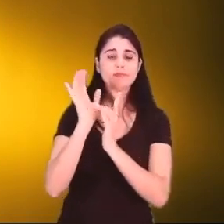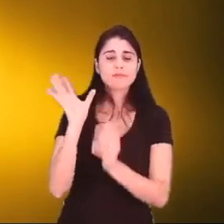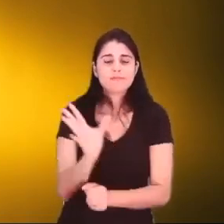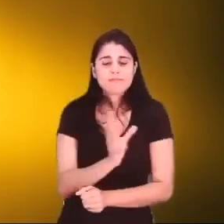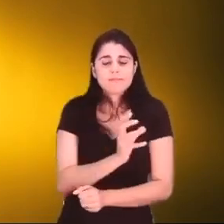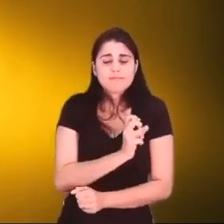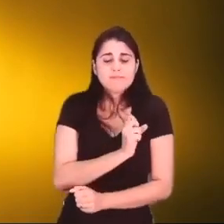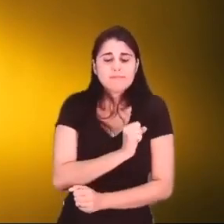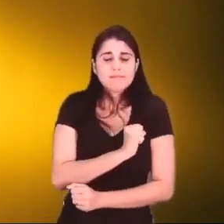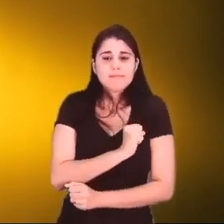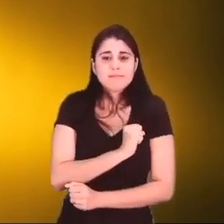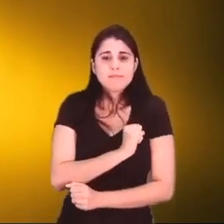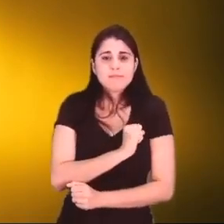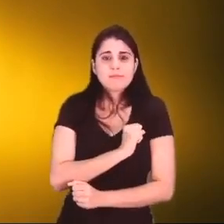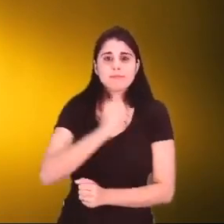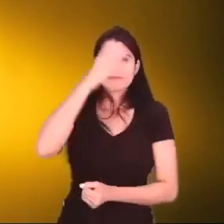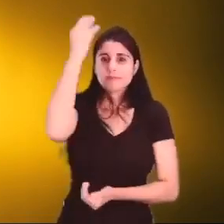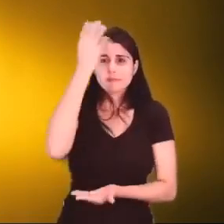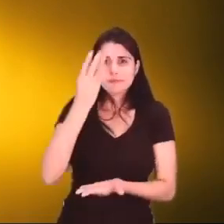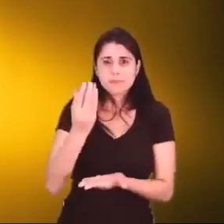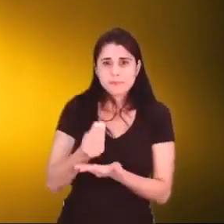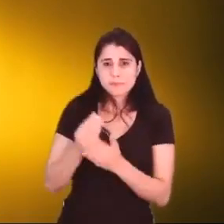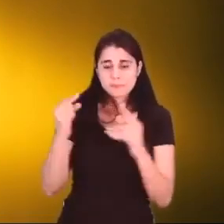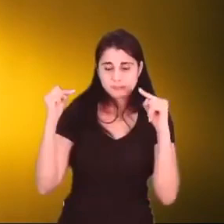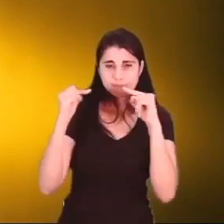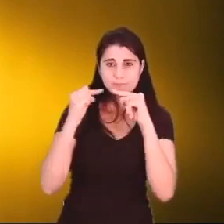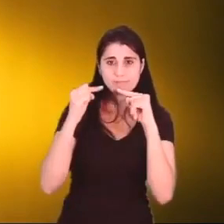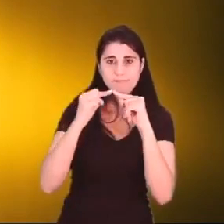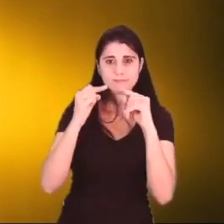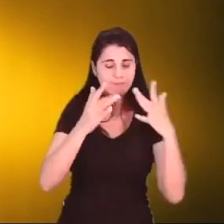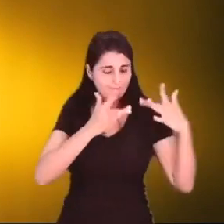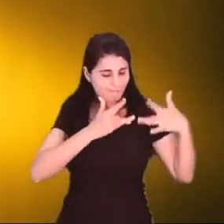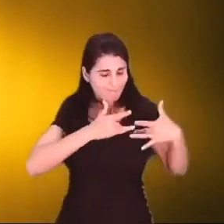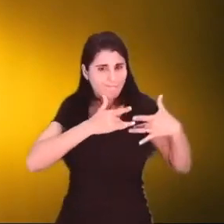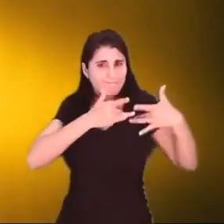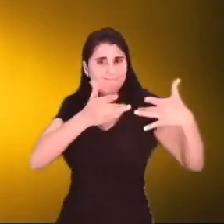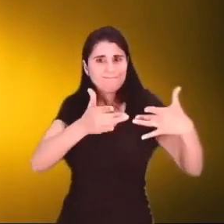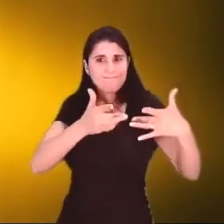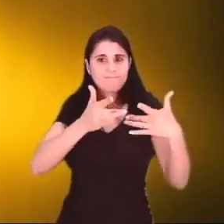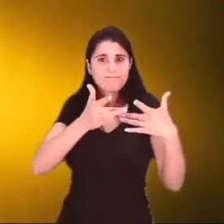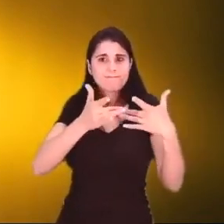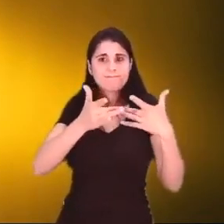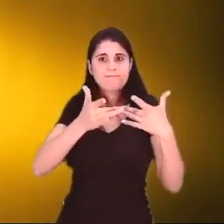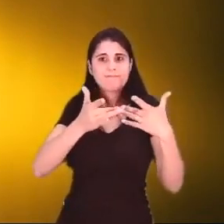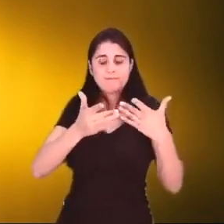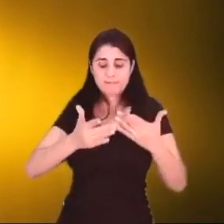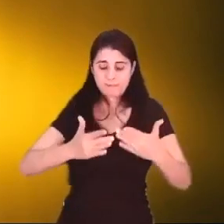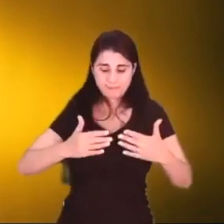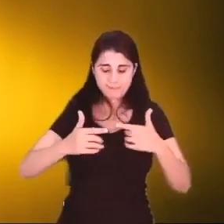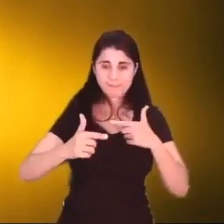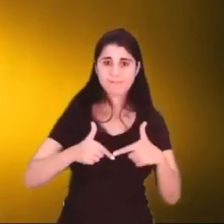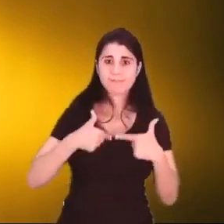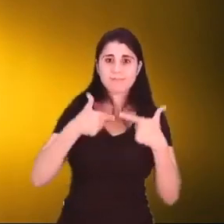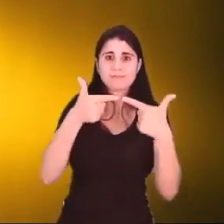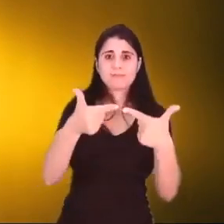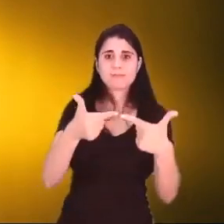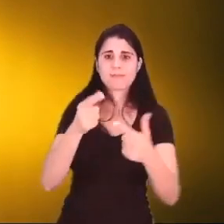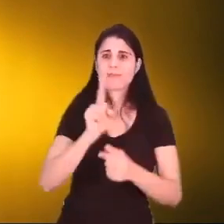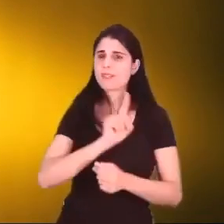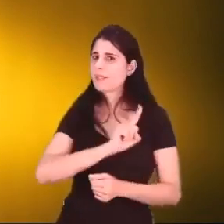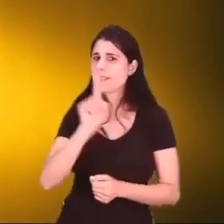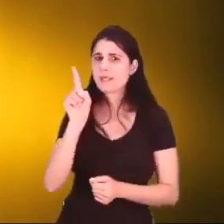amor e o Espiritismo é a caridade em ação. Não vos